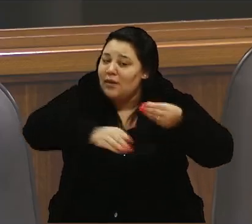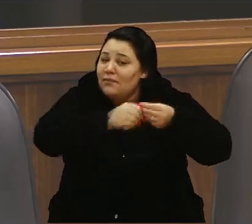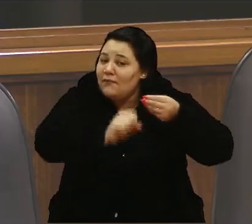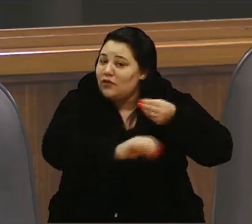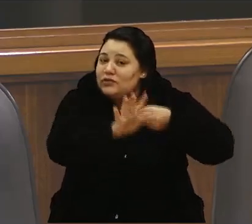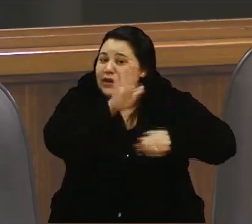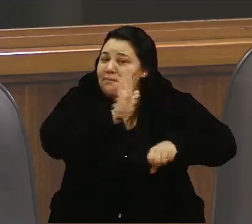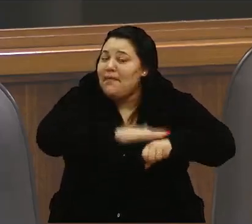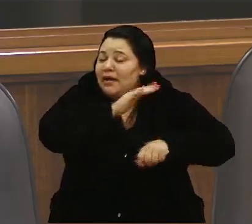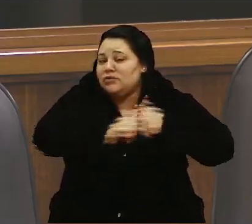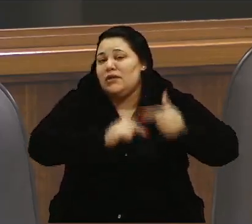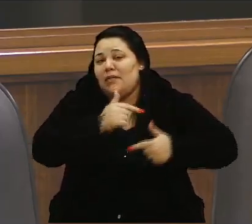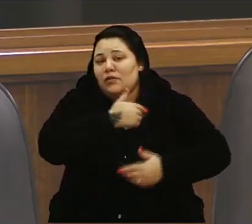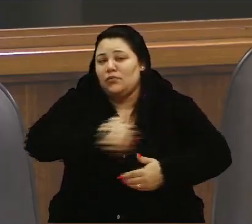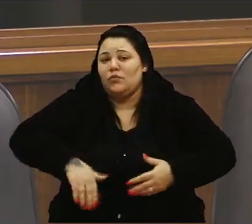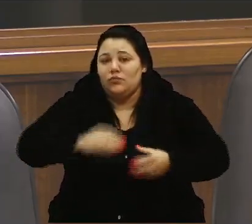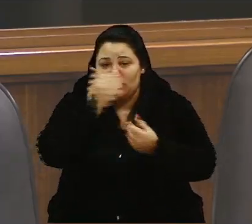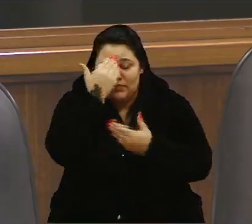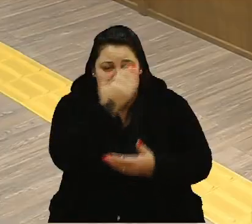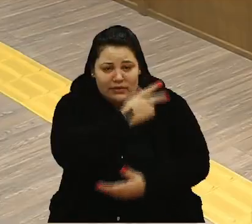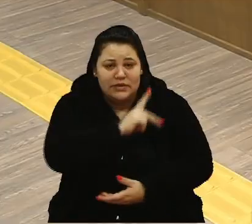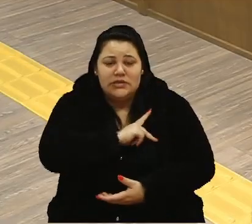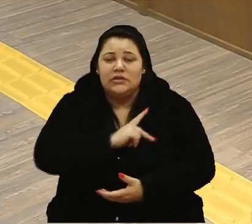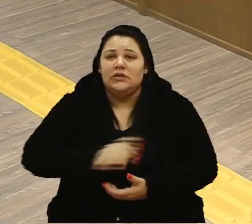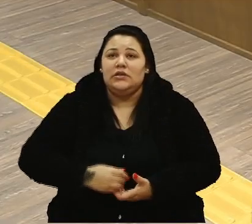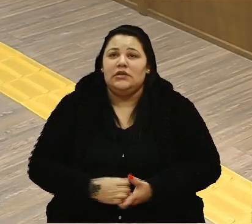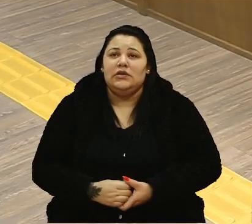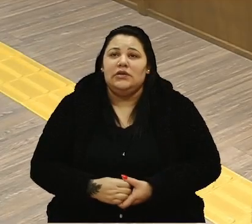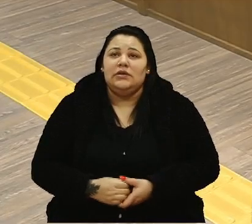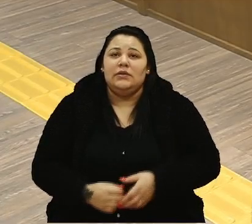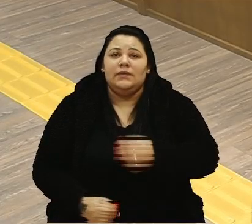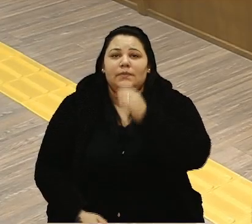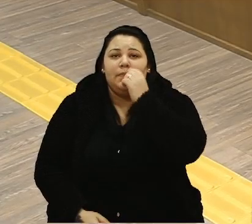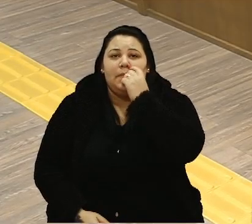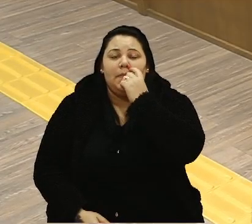funcionalismo público. Muito obrigado, senhor presidente. Obrigado, vereadora Estela. Com a